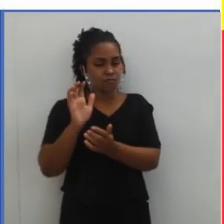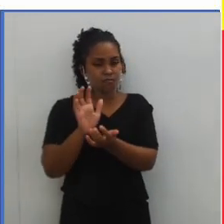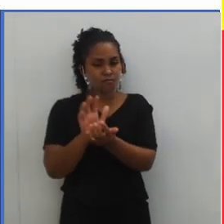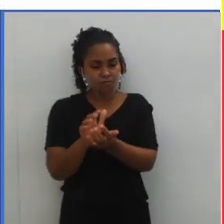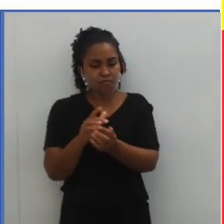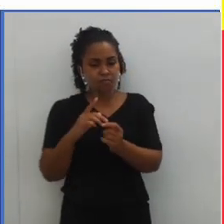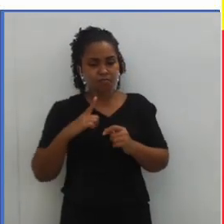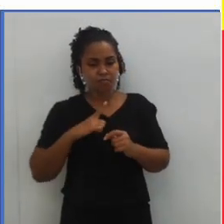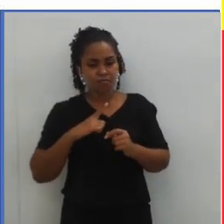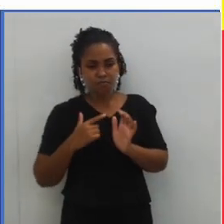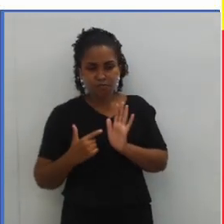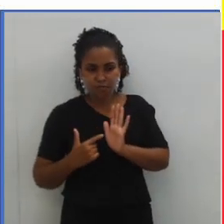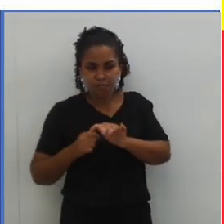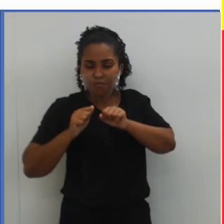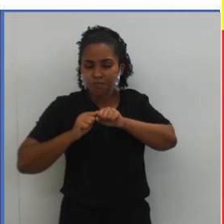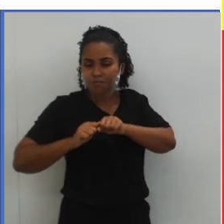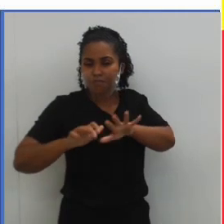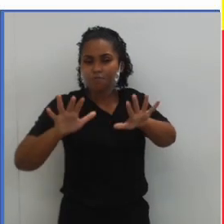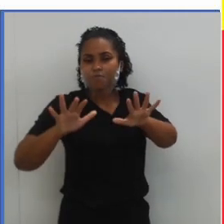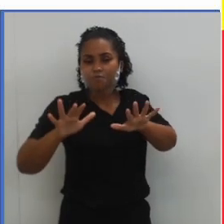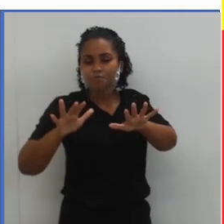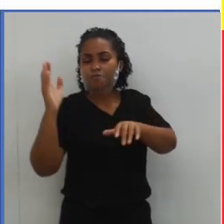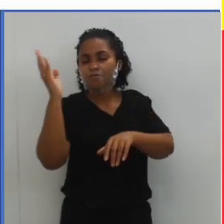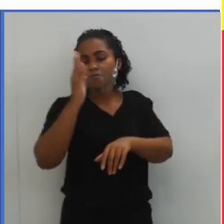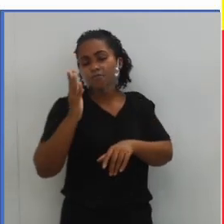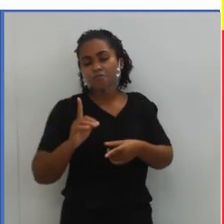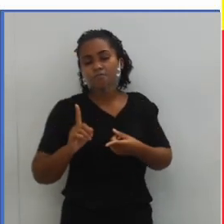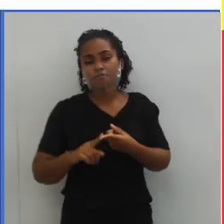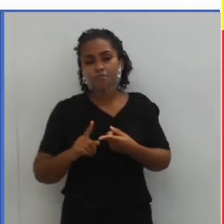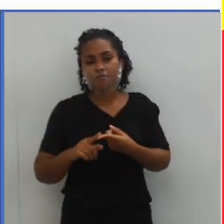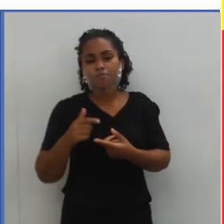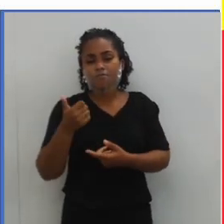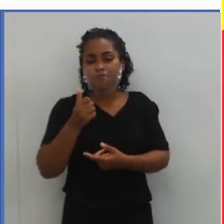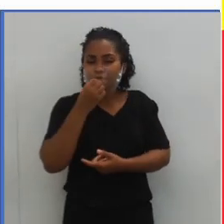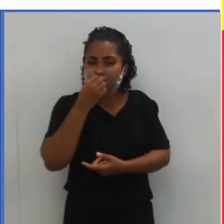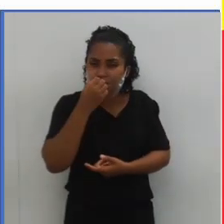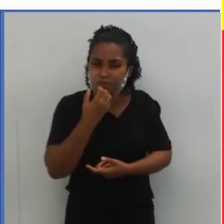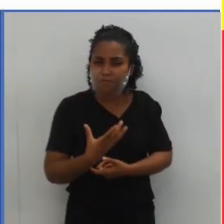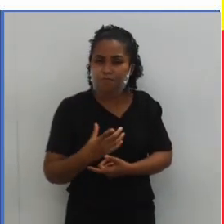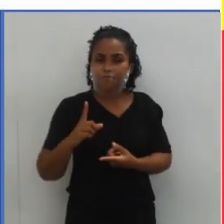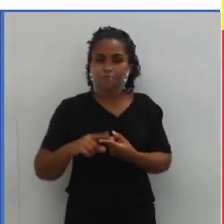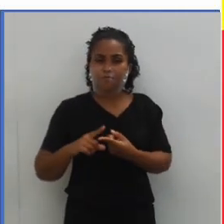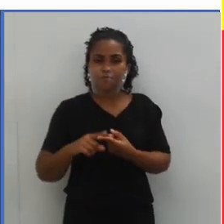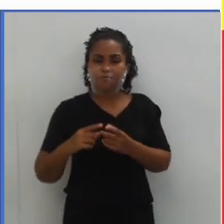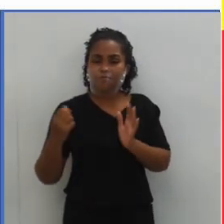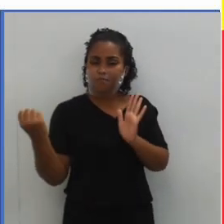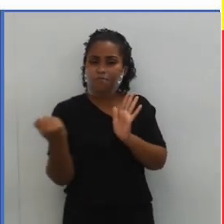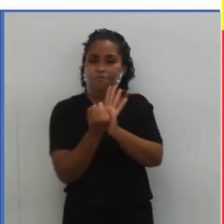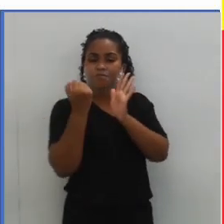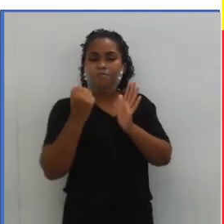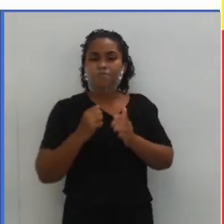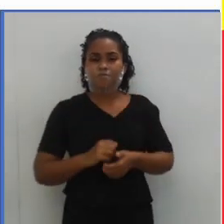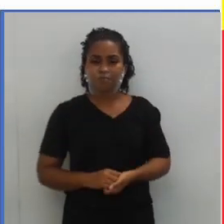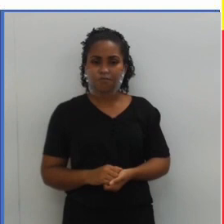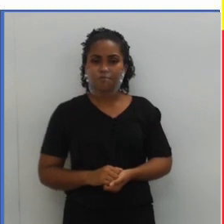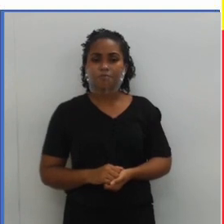Pernambuco, ele ganhou repercussão nacional. E ele é de qualidade e ele virou também uma marca, né? Então,